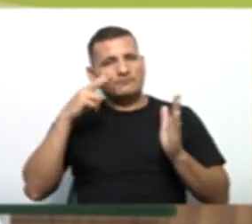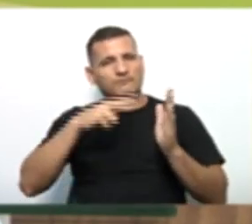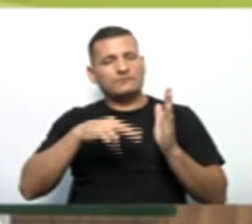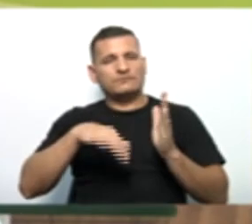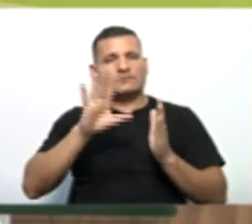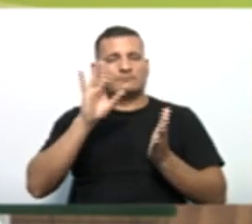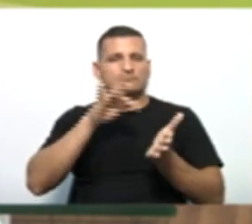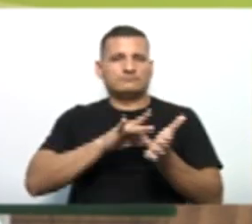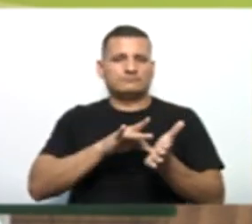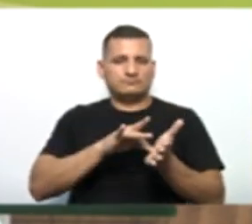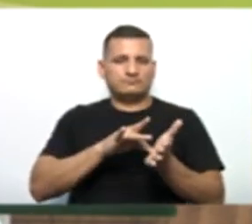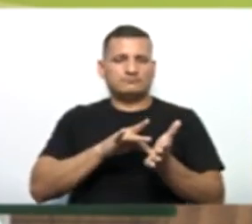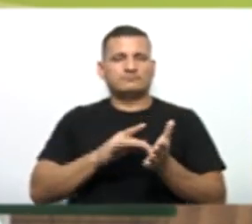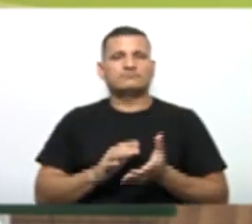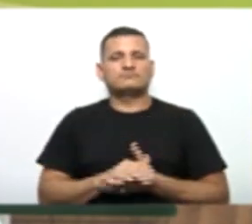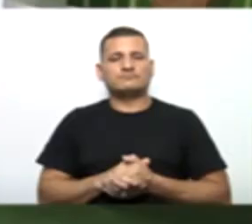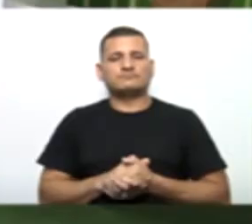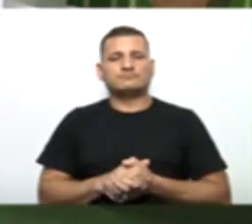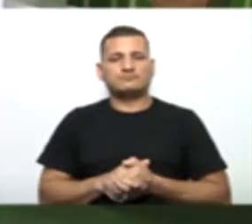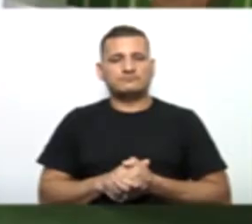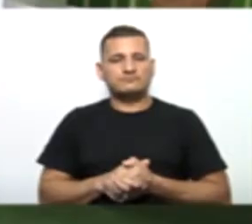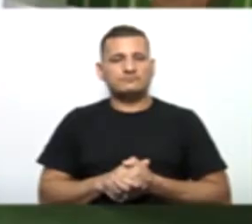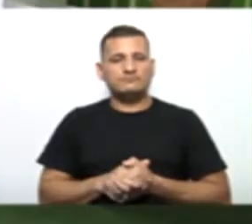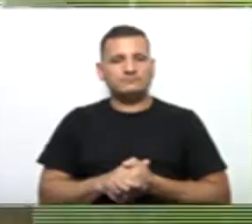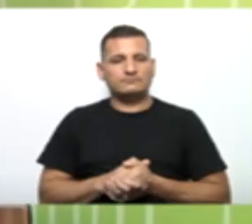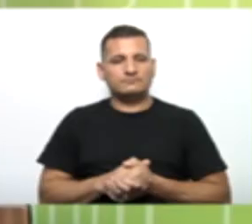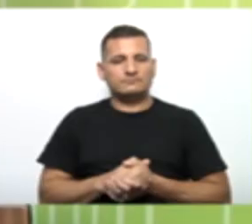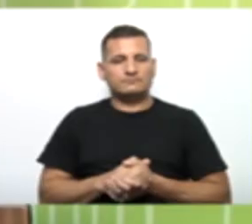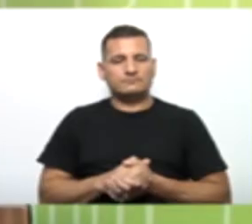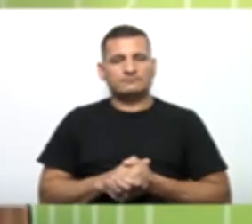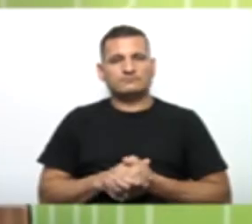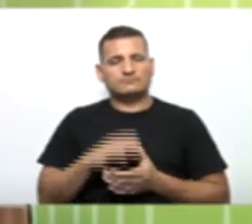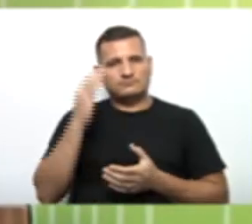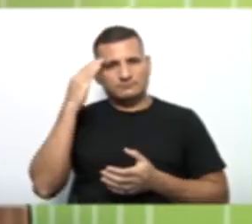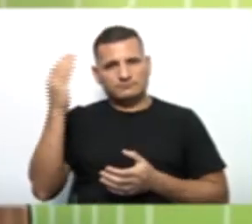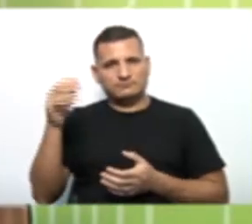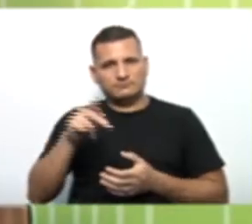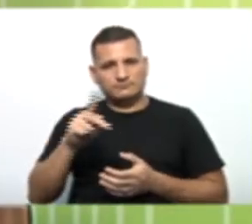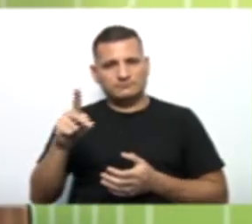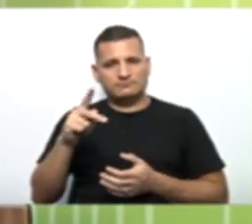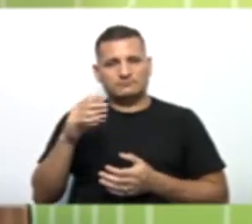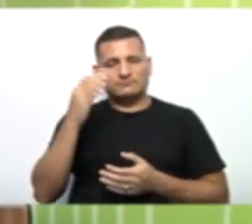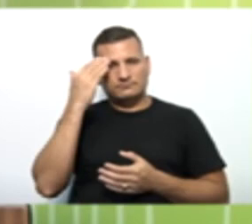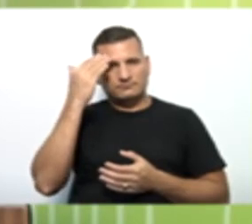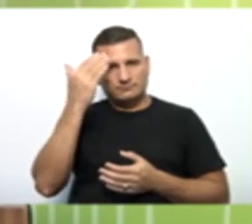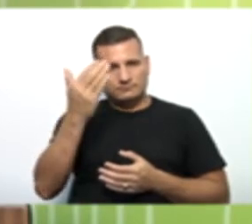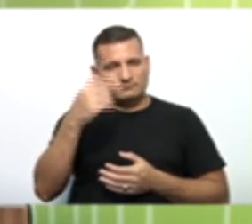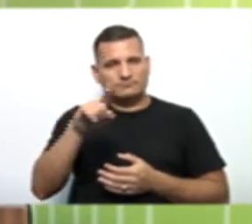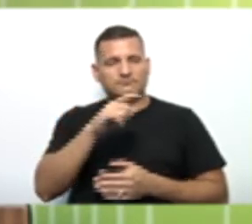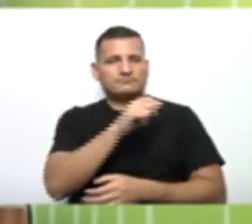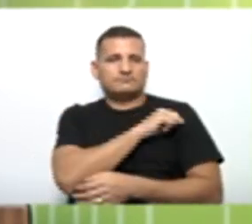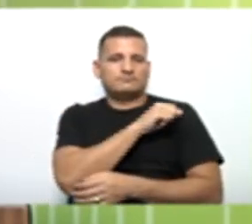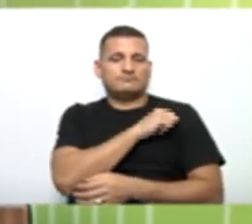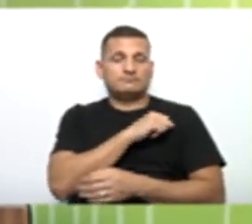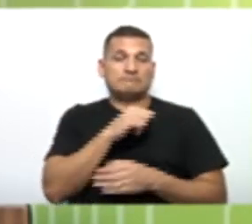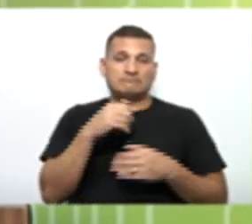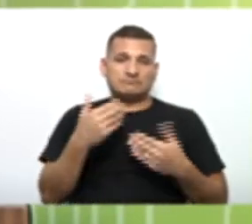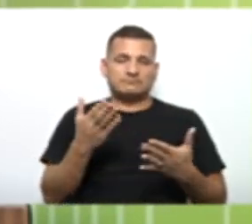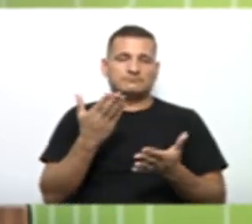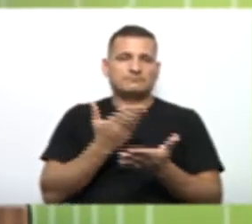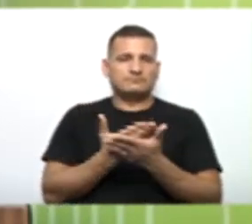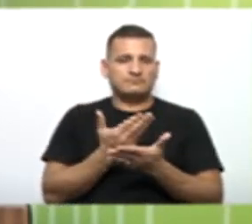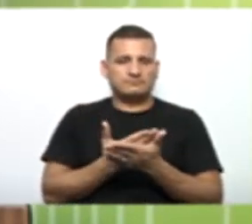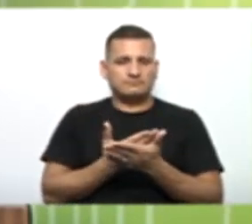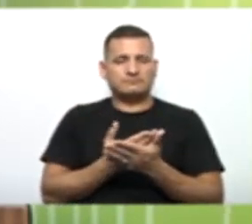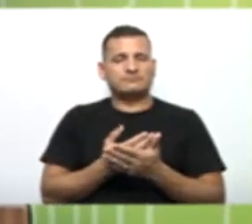de mais concreto esses princípios sendo aplicados e muito obrigado por pessoa wesley mais uma vez alunos estudem é aprendizagem